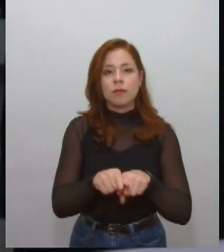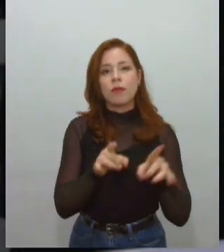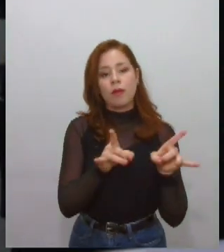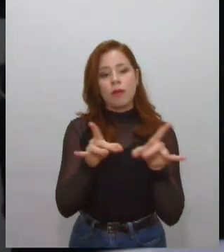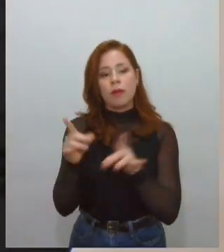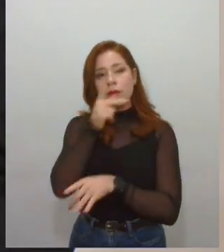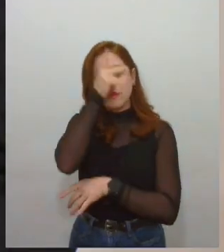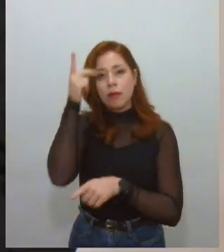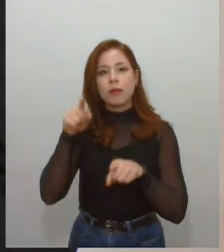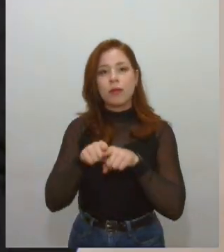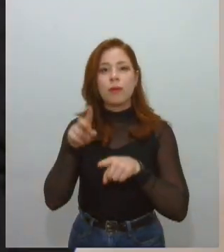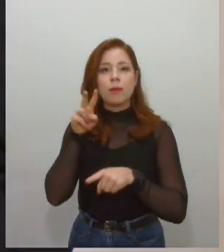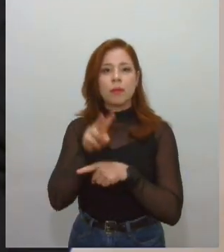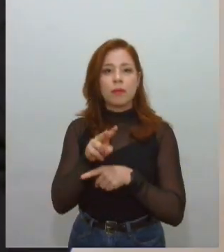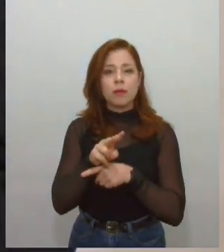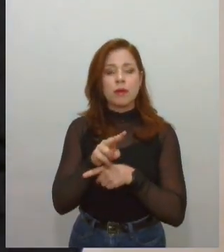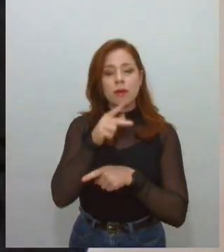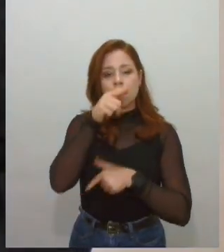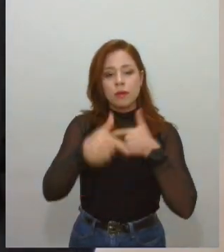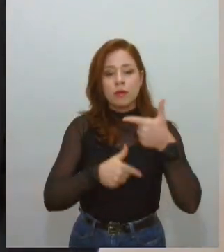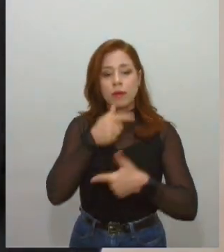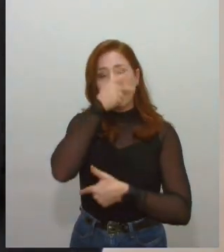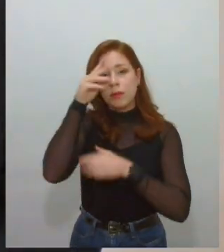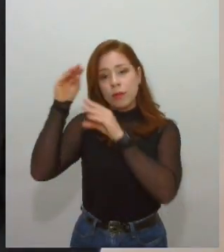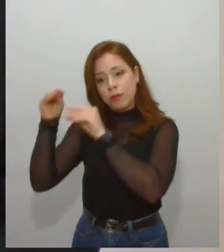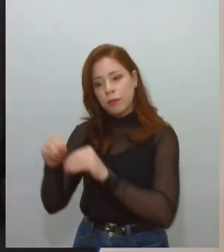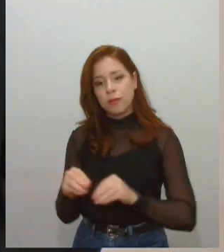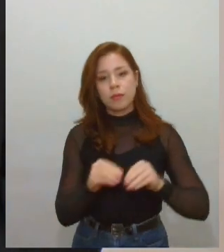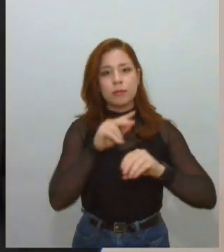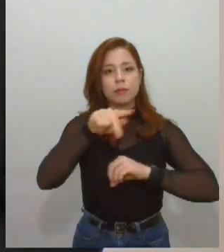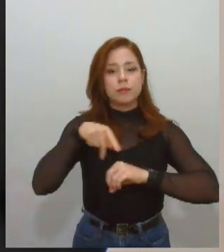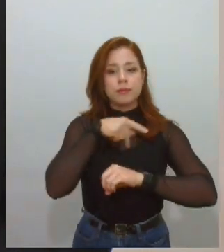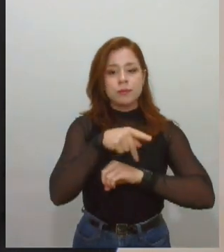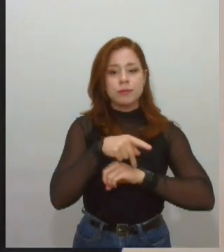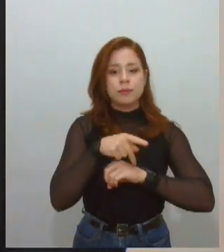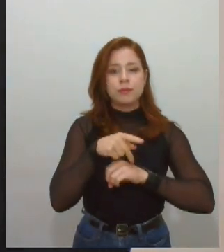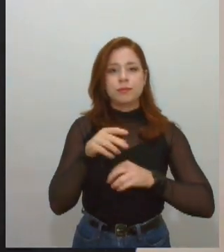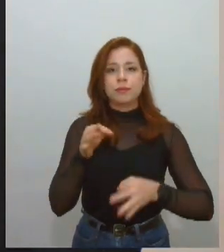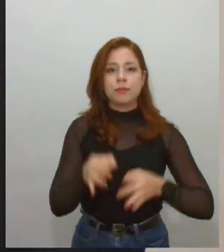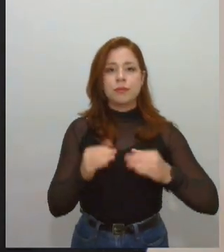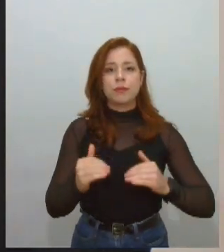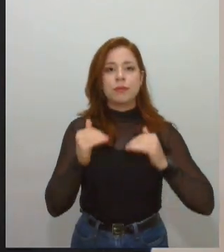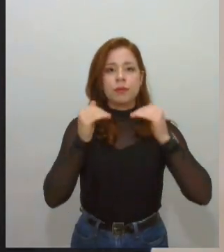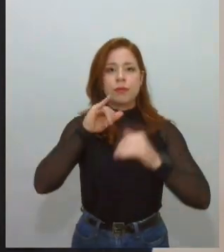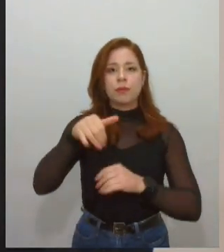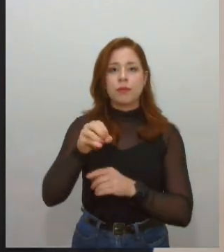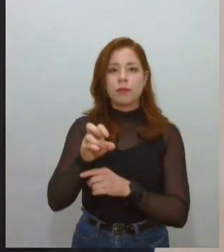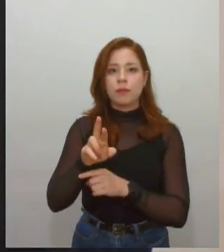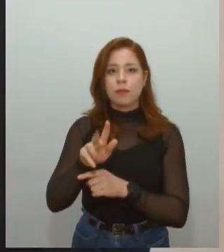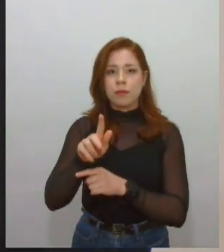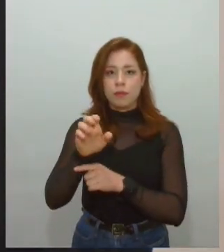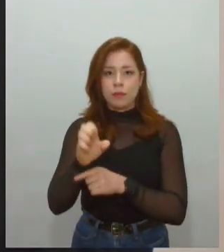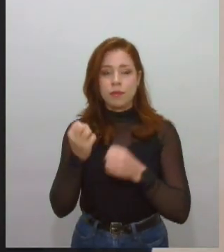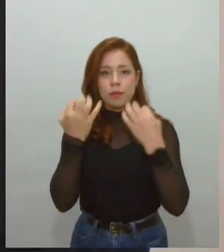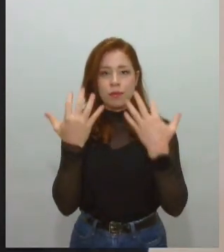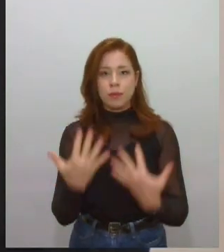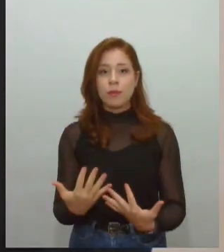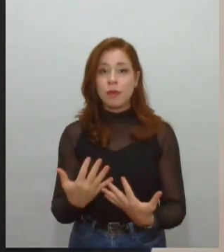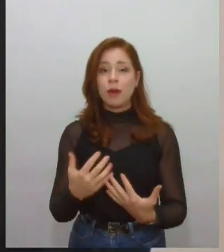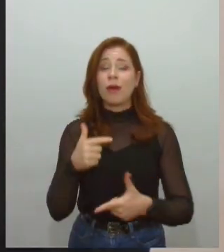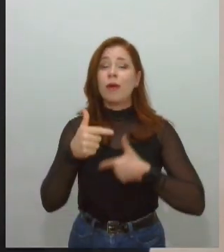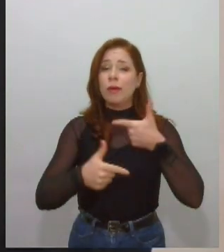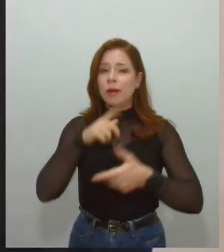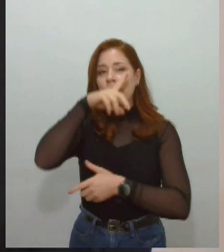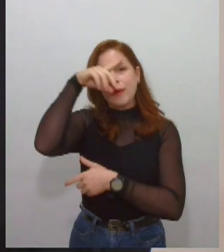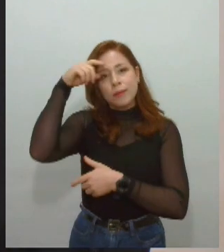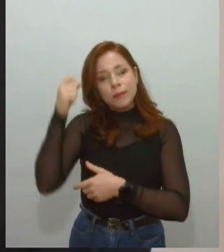de Imigrante, o desembargador Jorge Cardoso reconhece que a missão é árdua, mas muito necessária